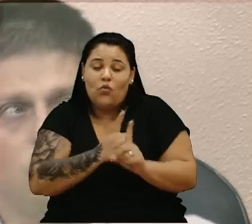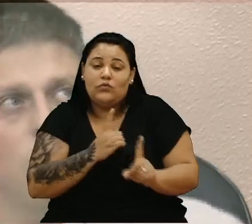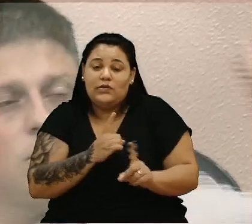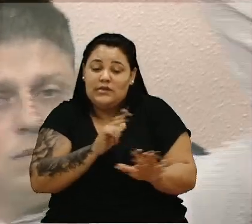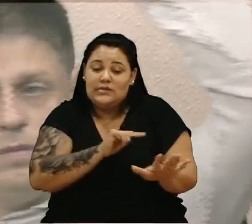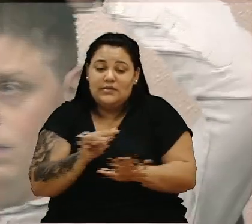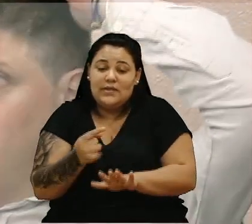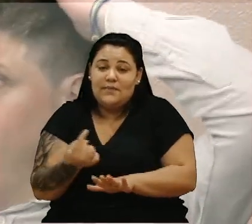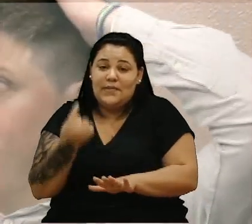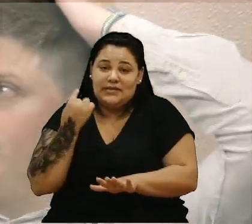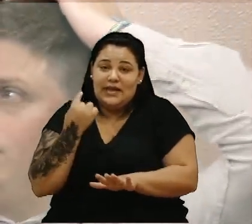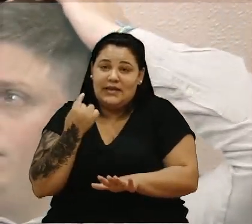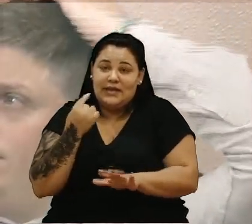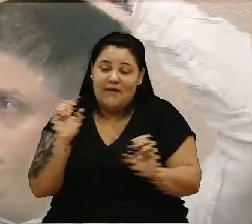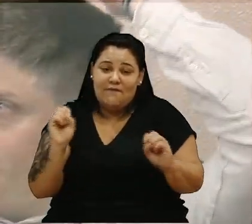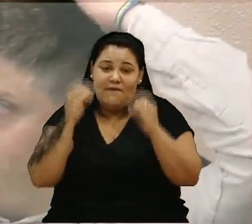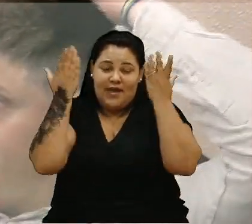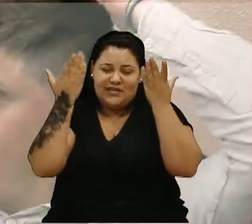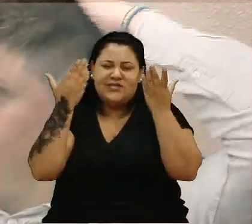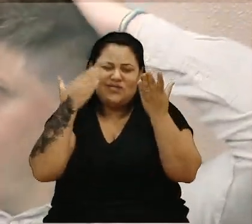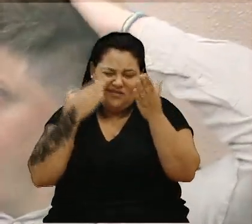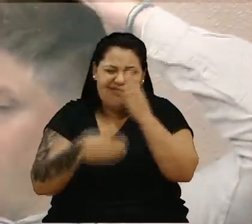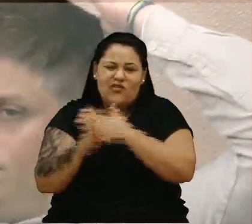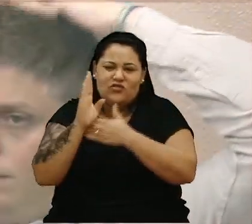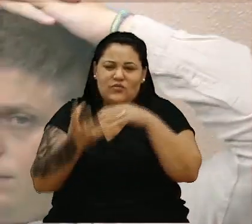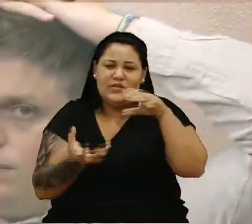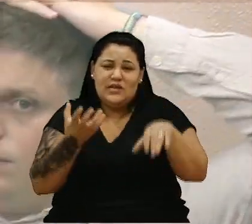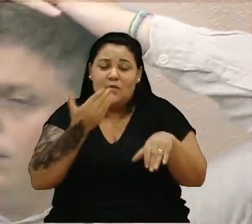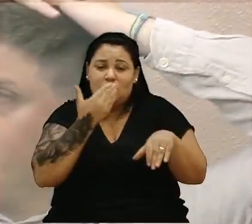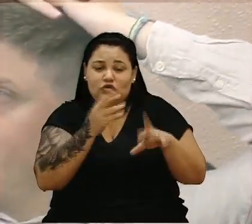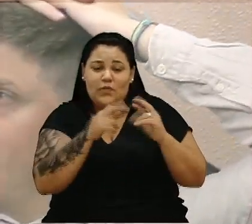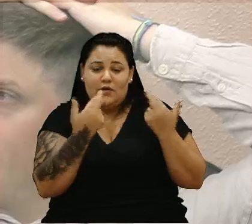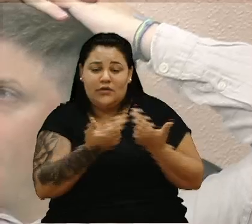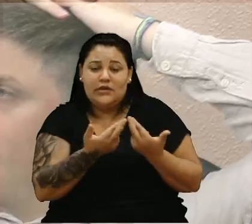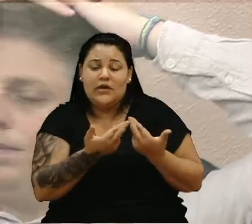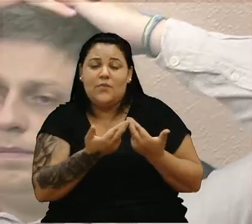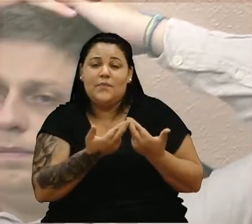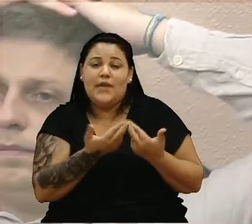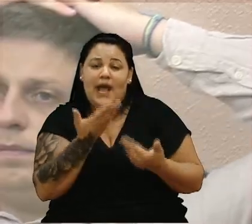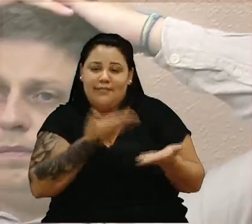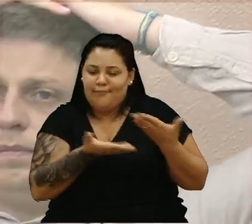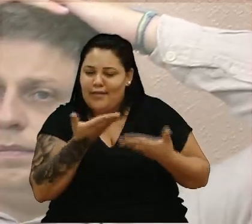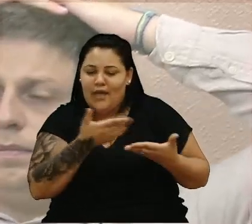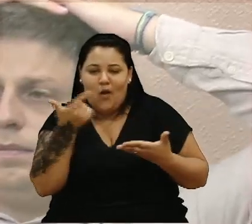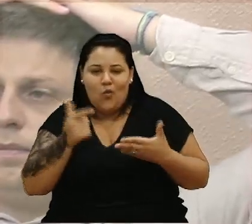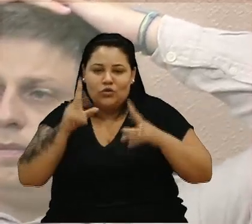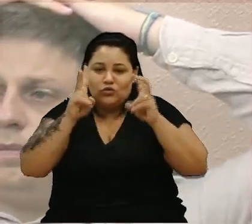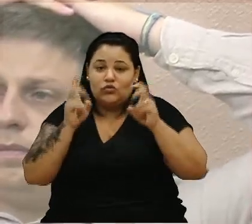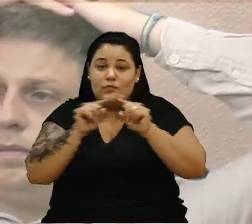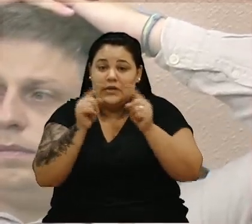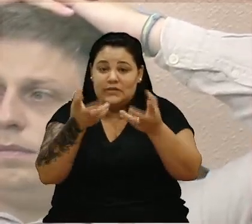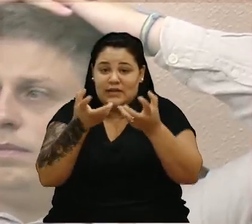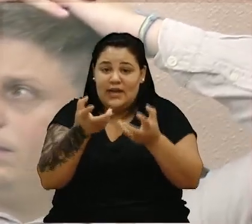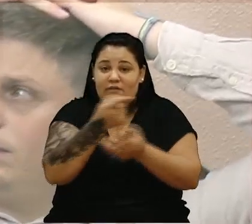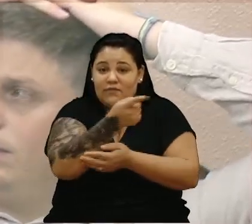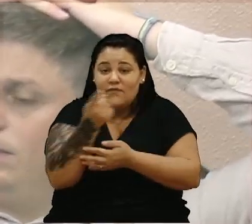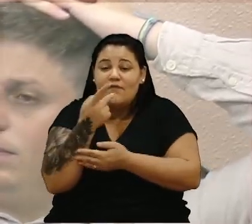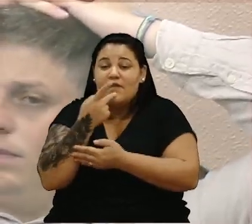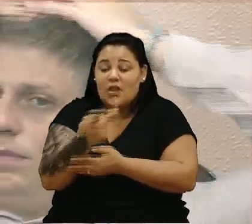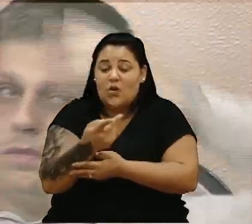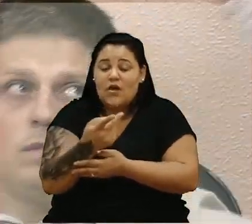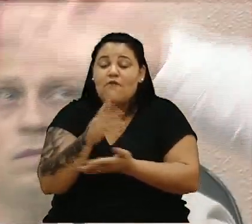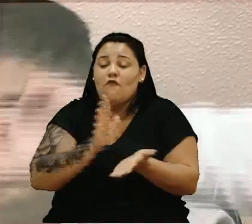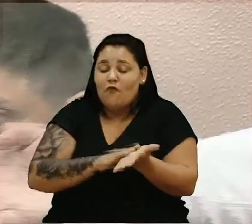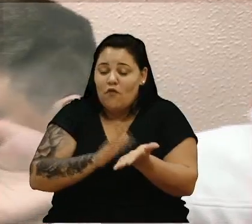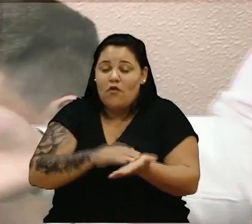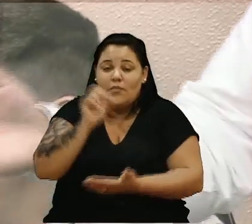das Colheitas, eu sei que ele está em Brasília. Eu solicitei uma reunião para tratar de um outro assunto, mas quero dizer aos colegas que vou cobrar isso.